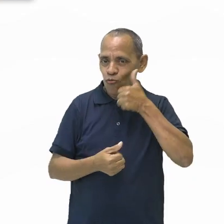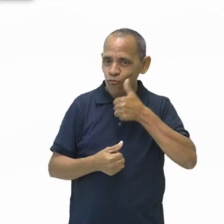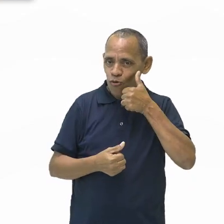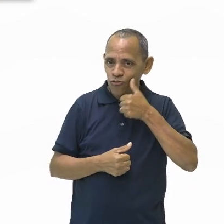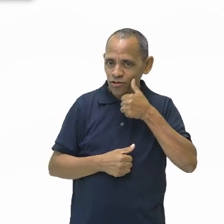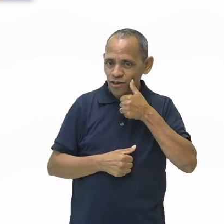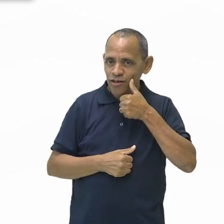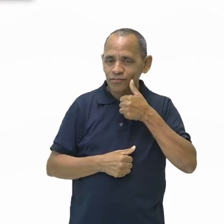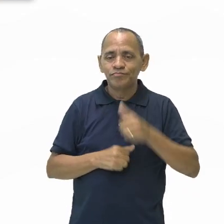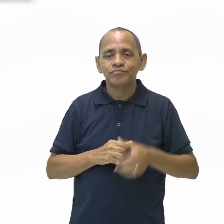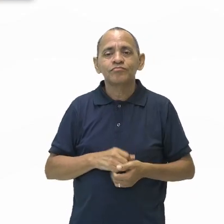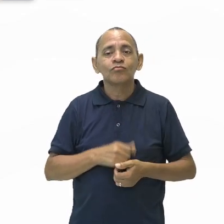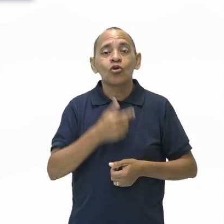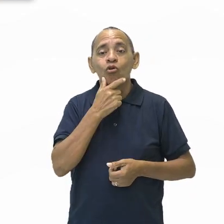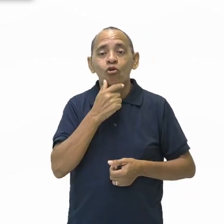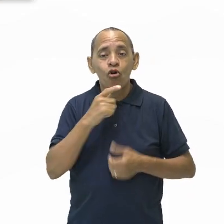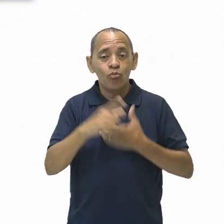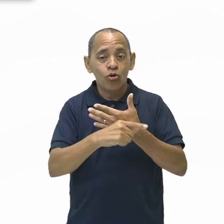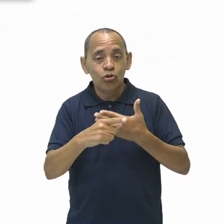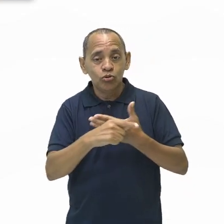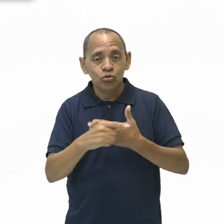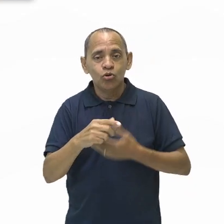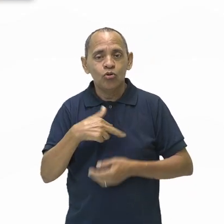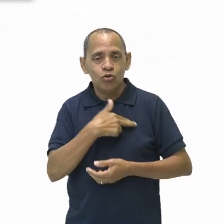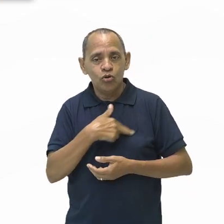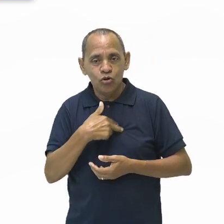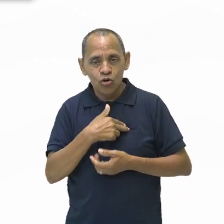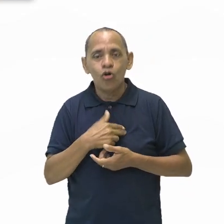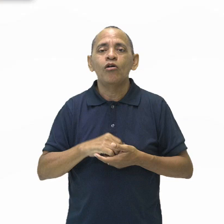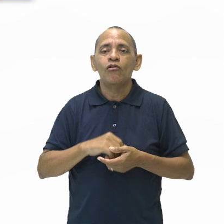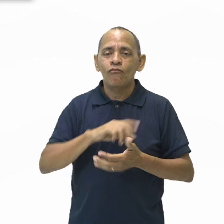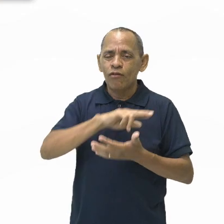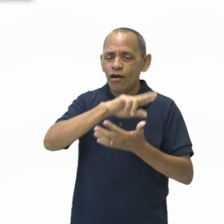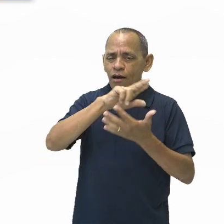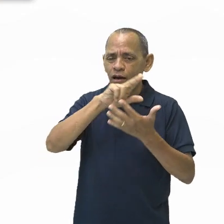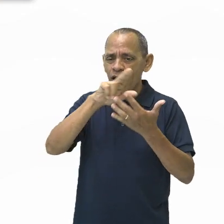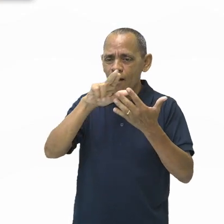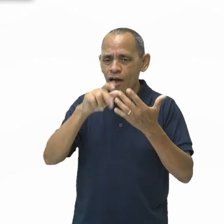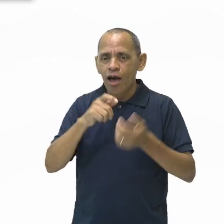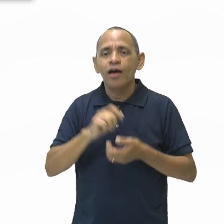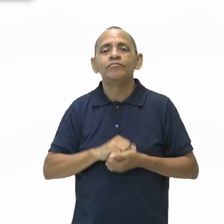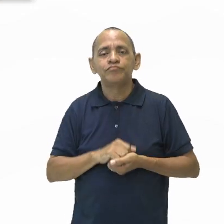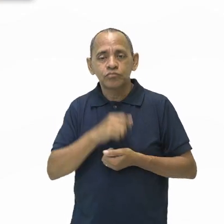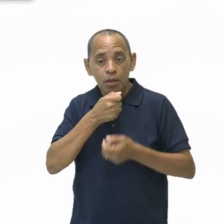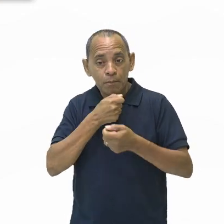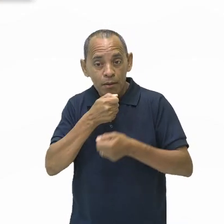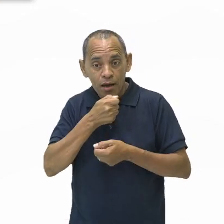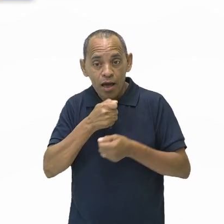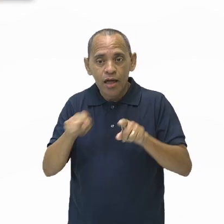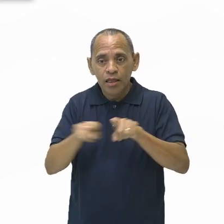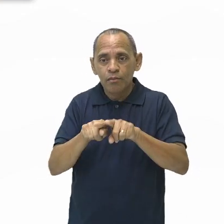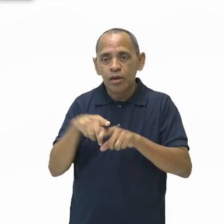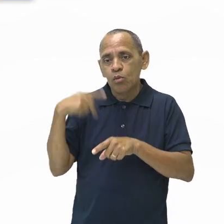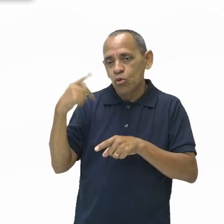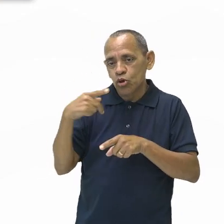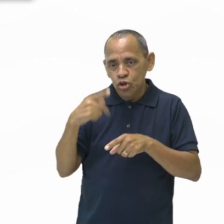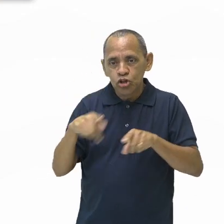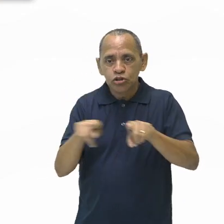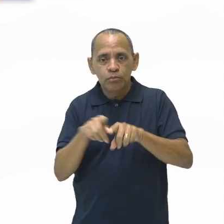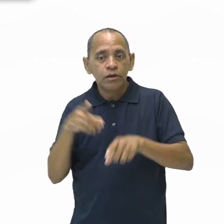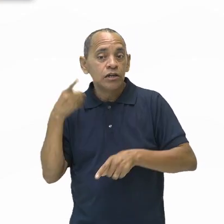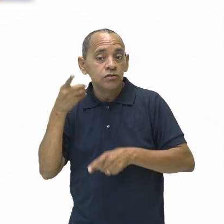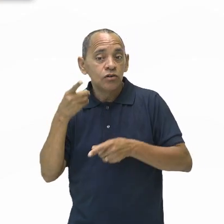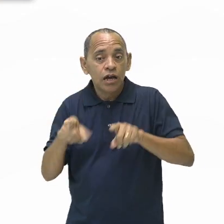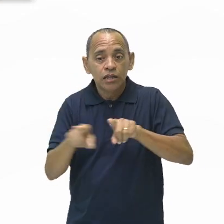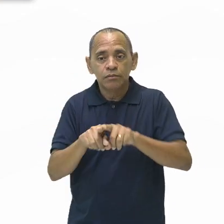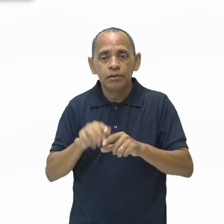homem, autor, então ele pode ser o quê? Romancista, dramaturgo, jornalista, advogado, político, quantos afazeres, né? Foi um